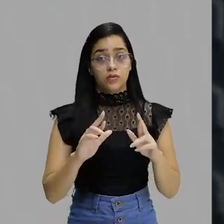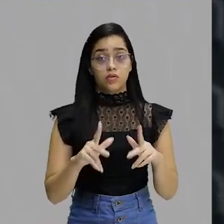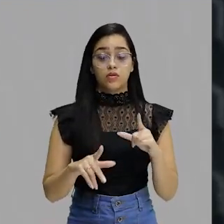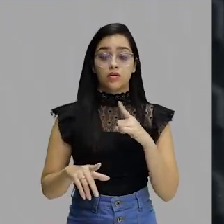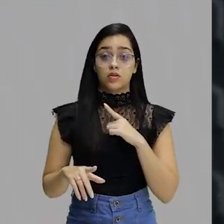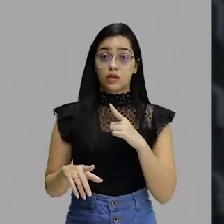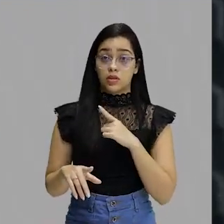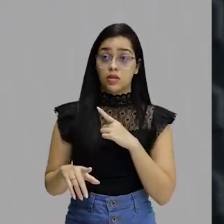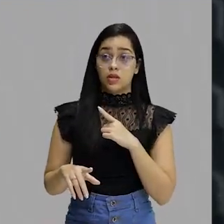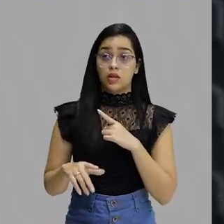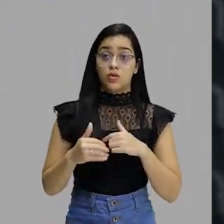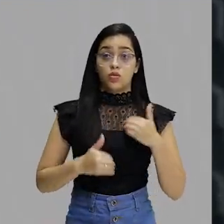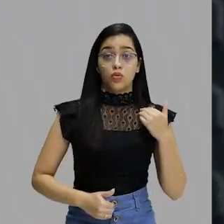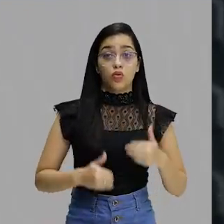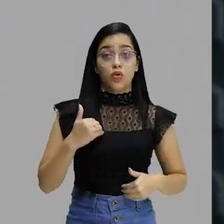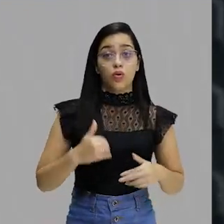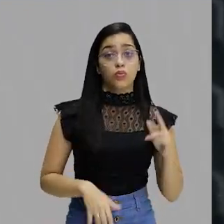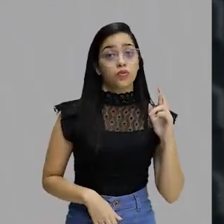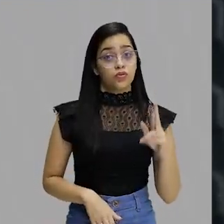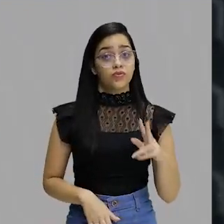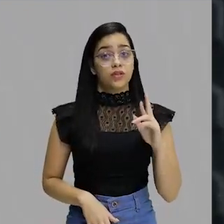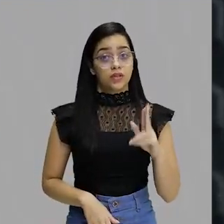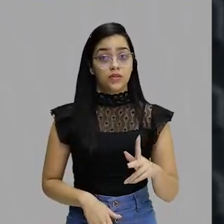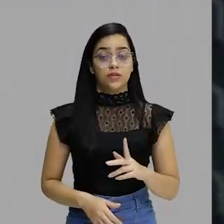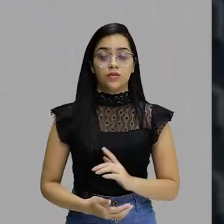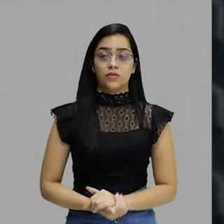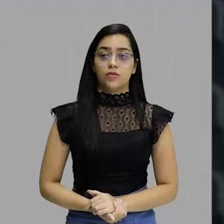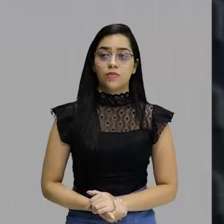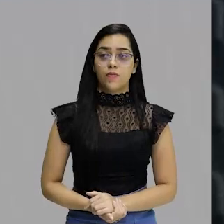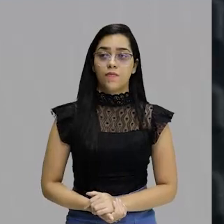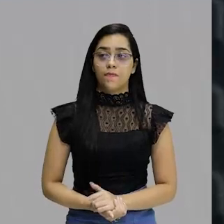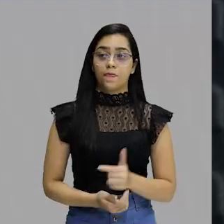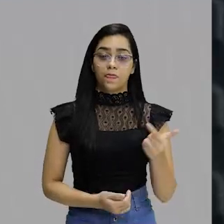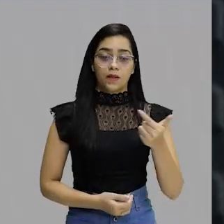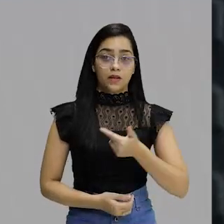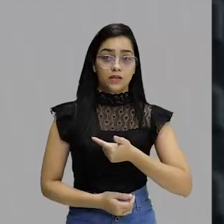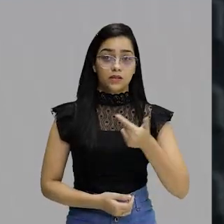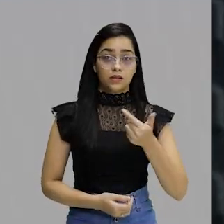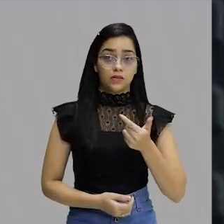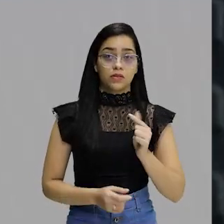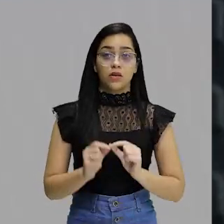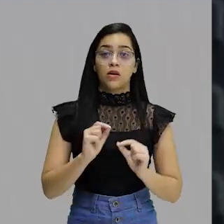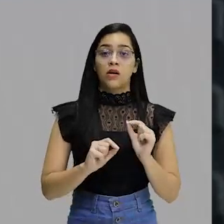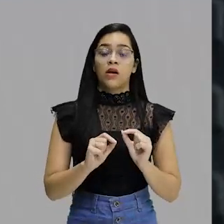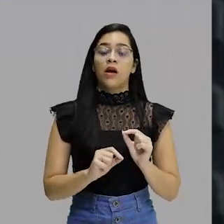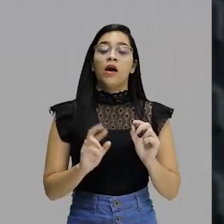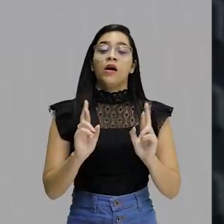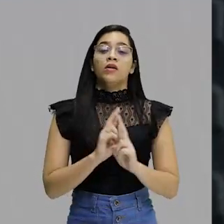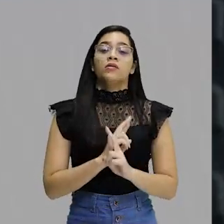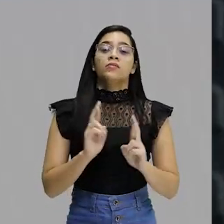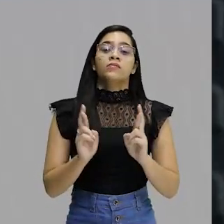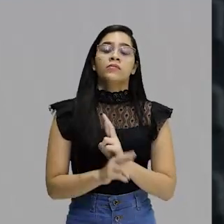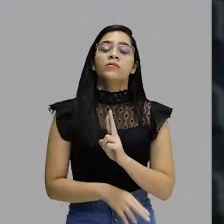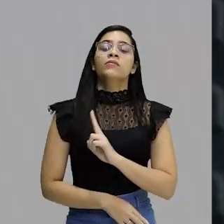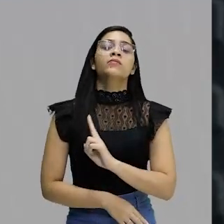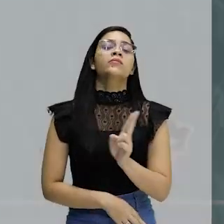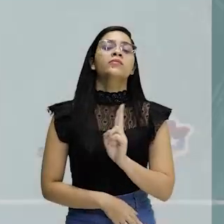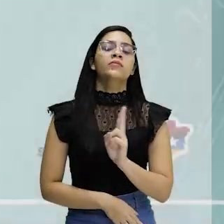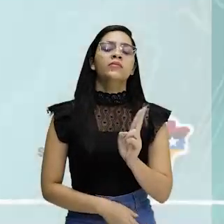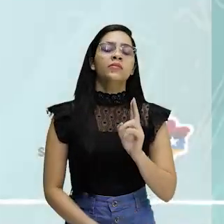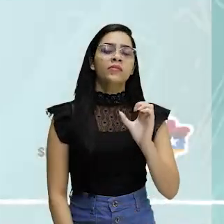um formato do corpo diferente um do outro. Então, a segunda afirmativa é uma relação ecológica chamada